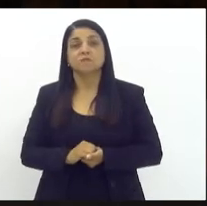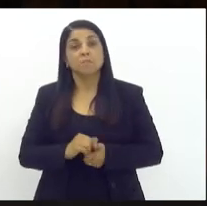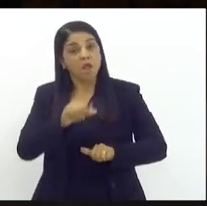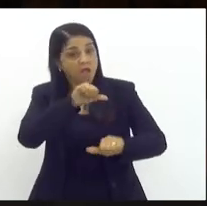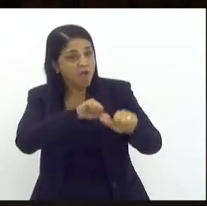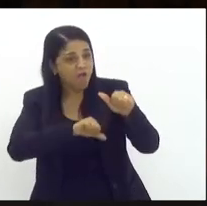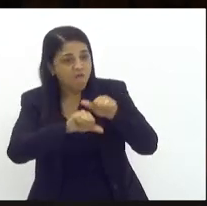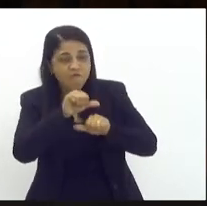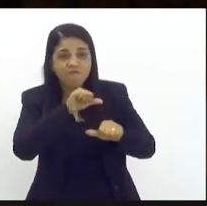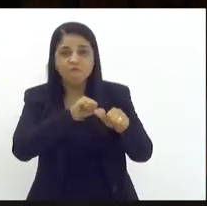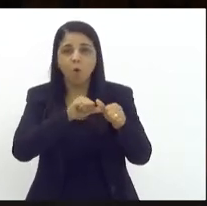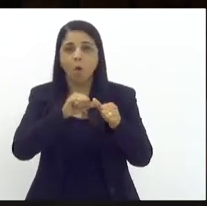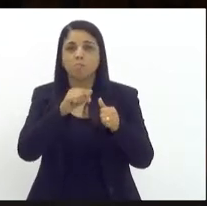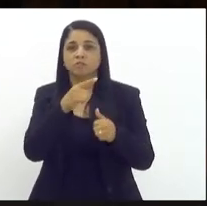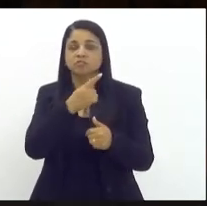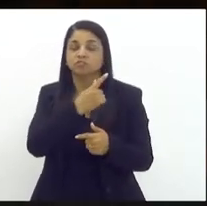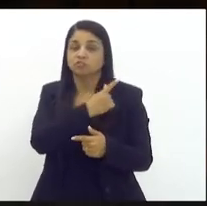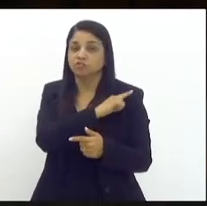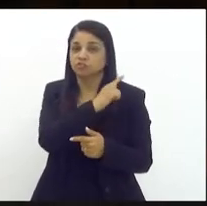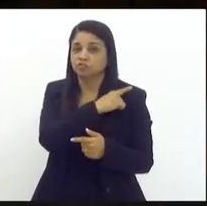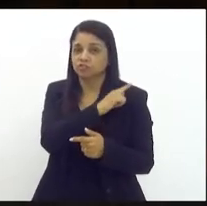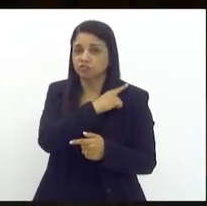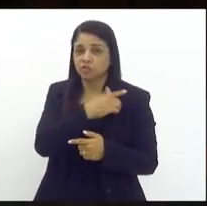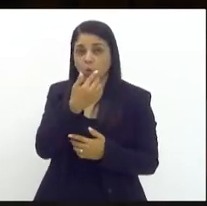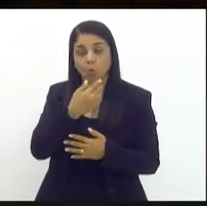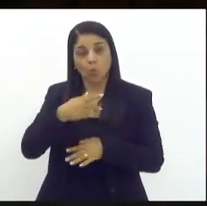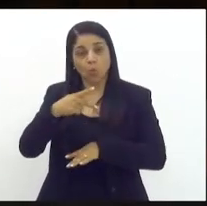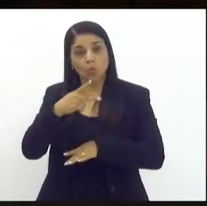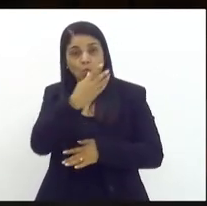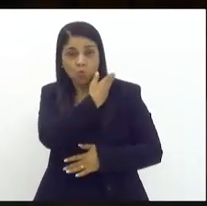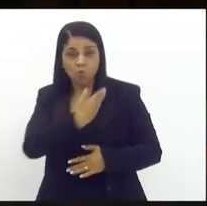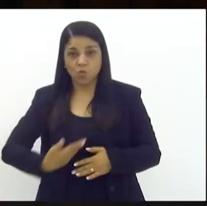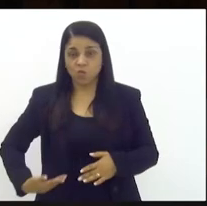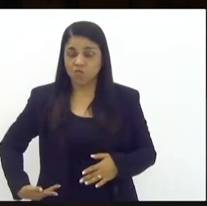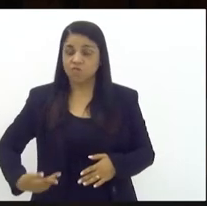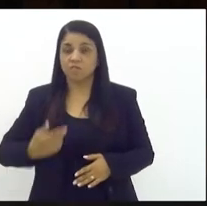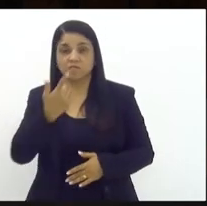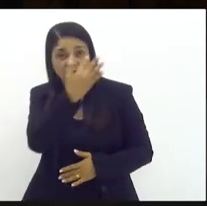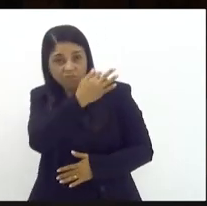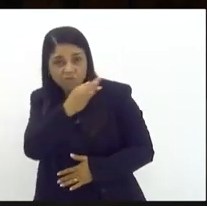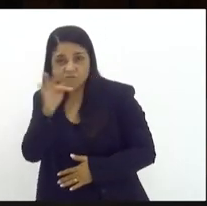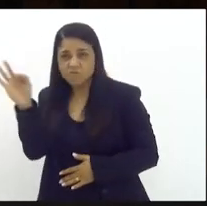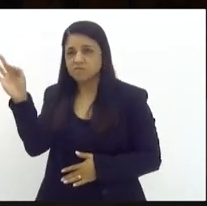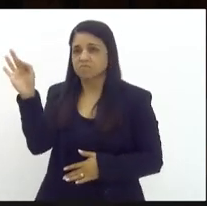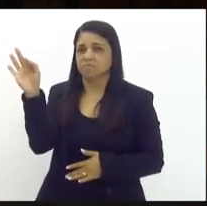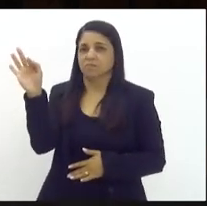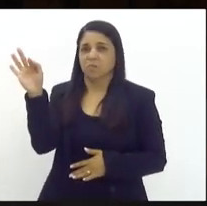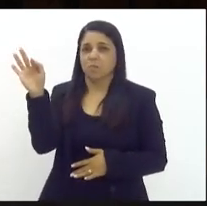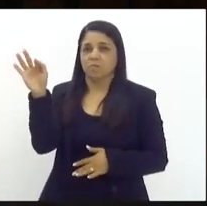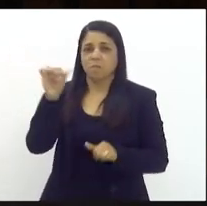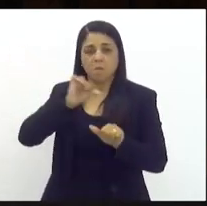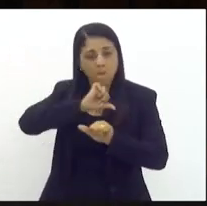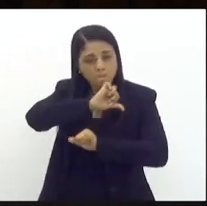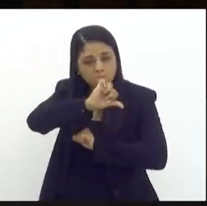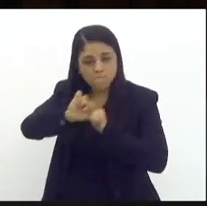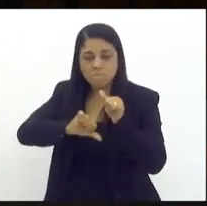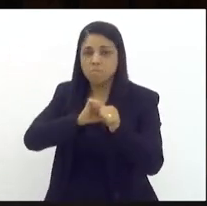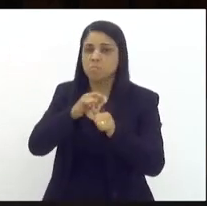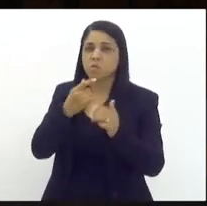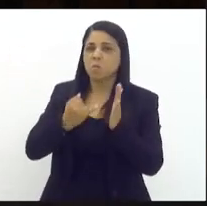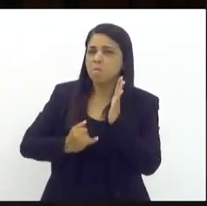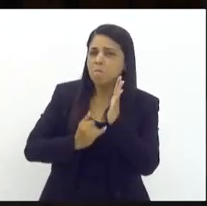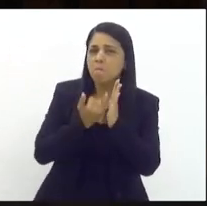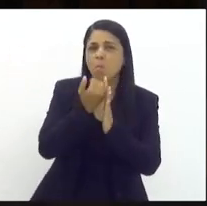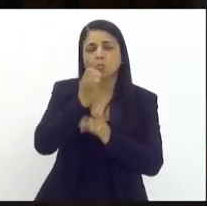reforma que está sendo gestada no governo federal mas vai mexer com o esportes estaduais em